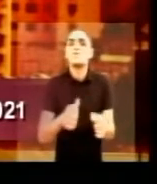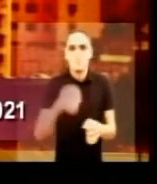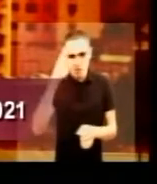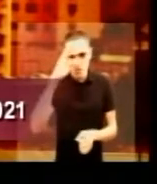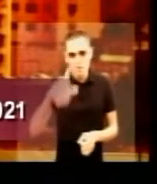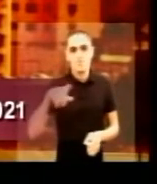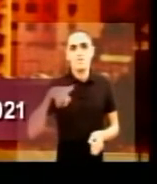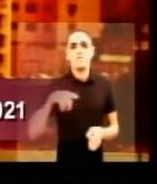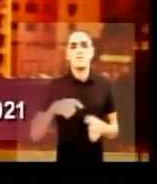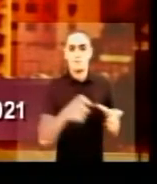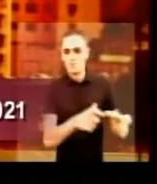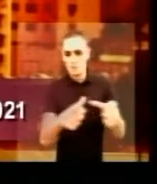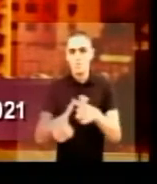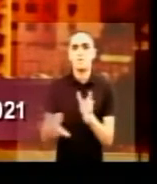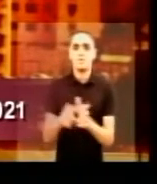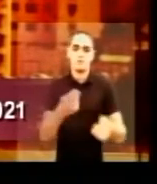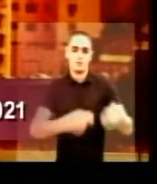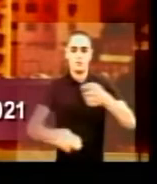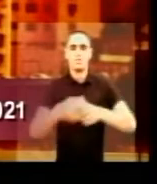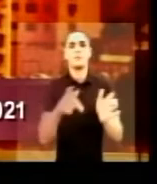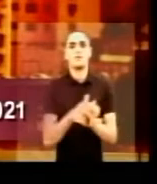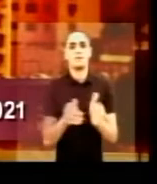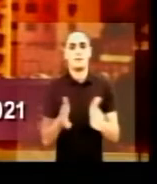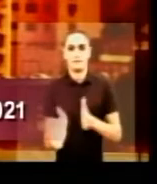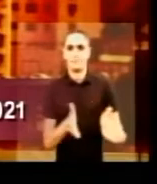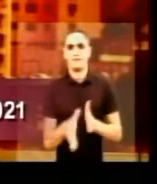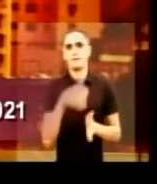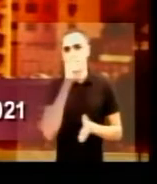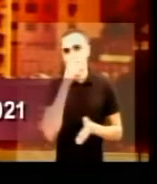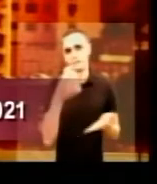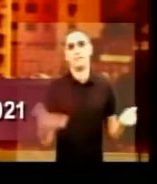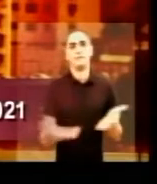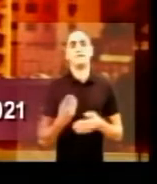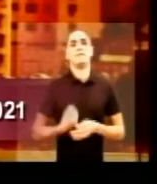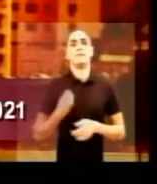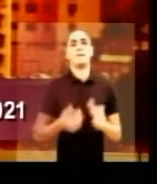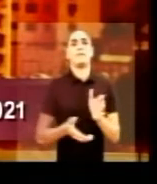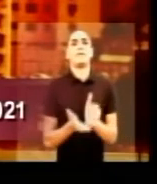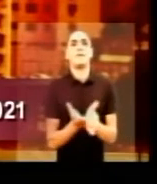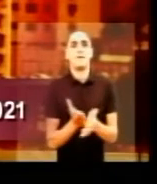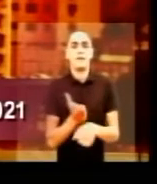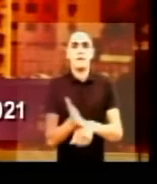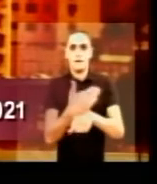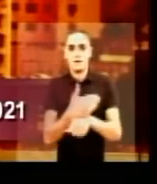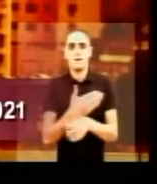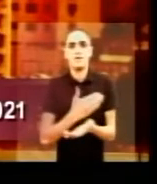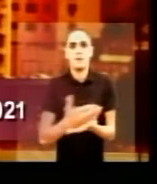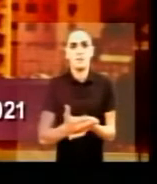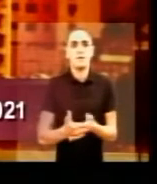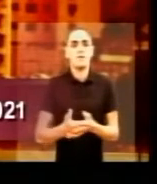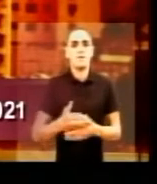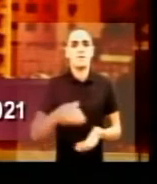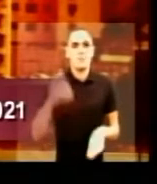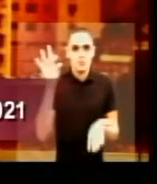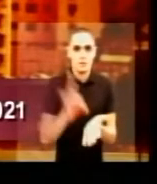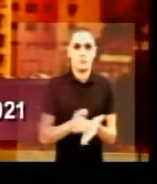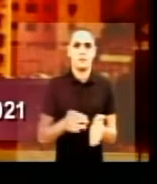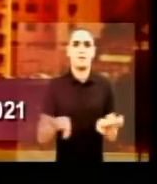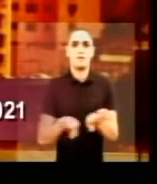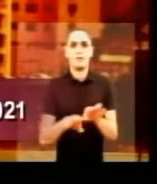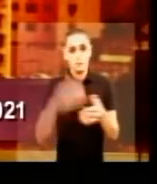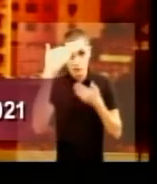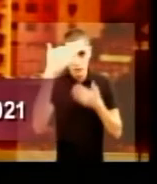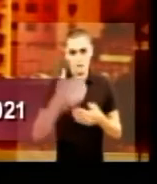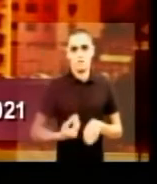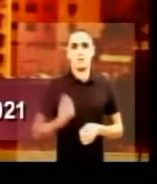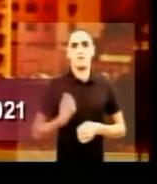comerciais nesta fase laranja. Antes de começar, gostaria de registrar e agradecer a presença do intérprete de Libras,